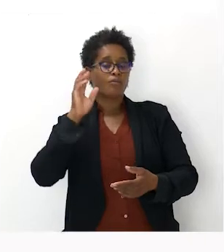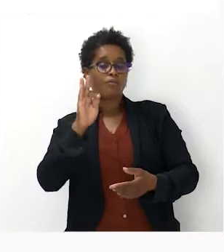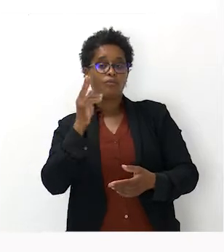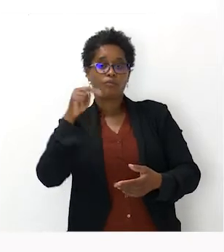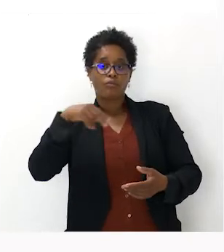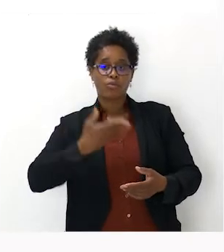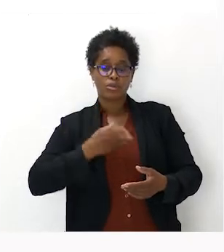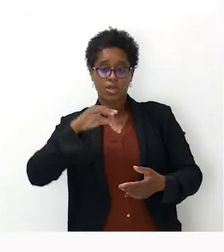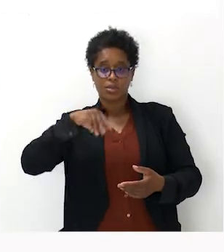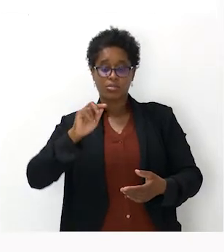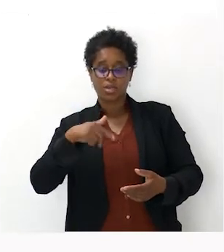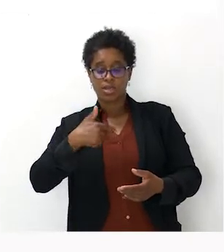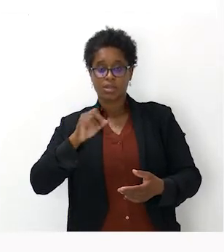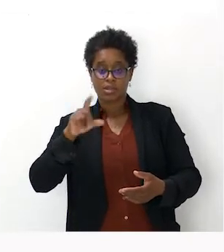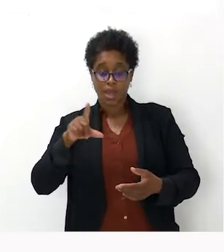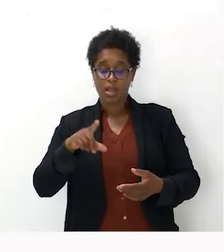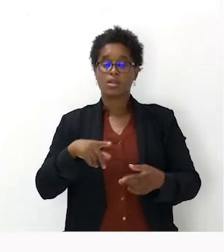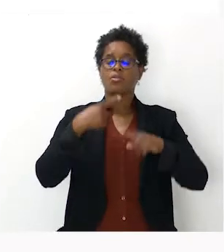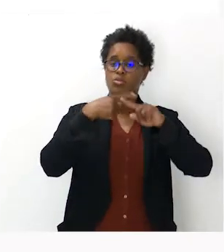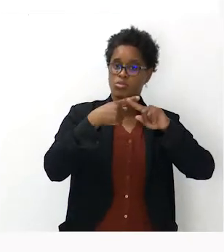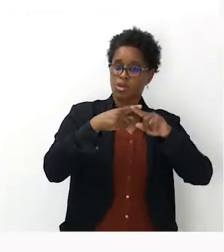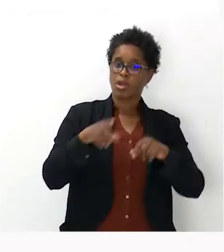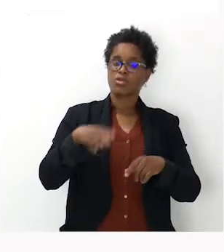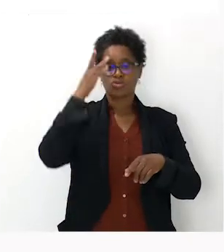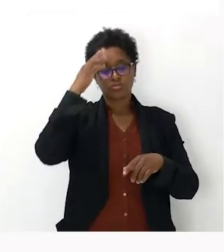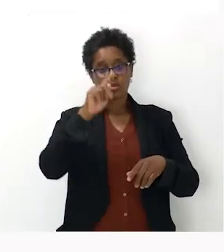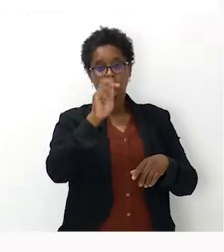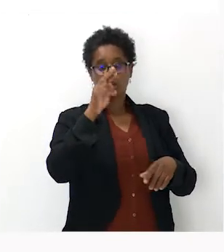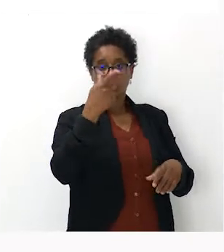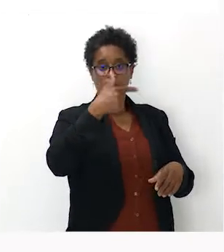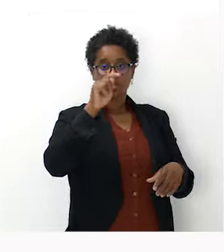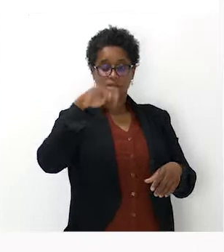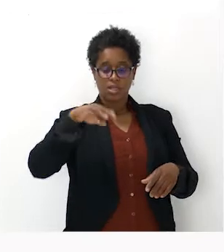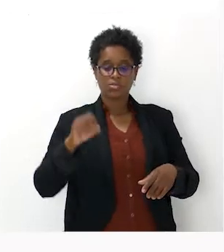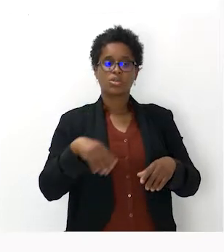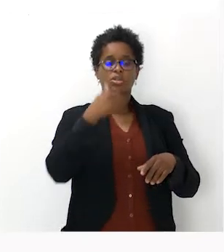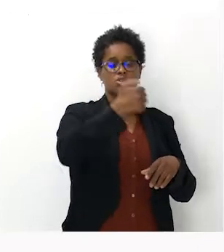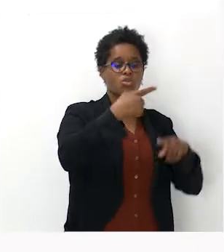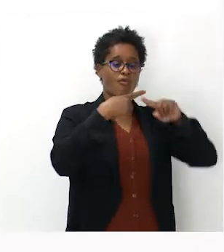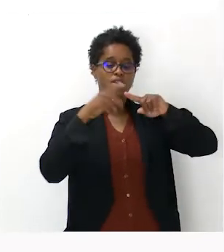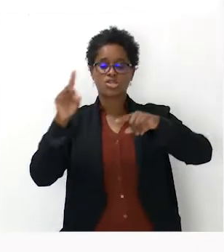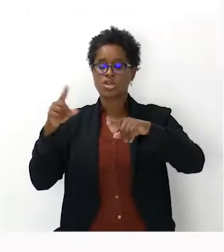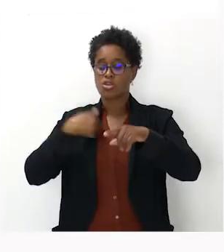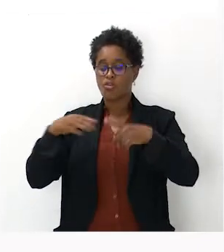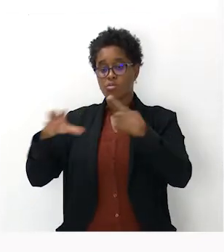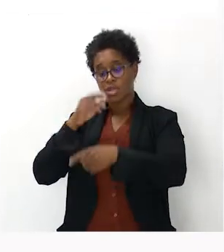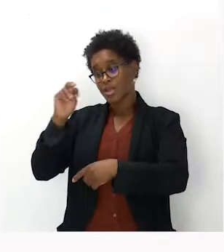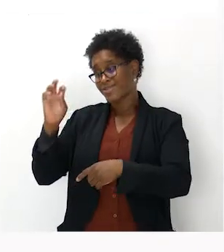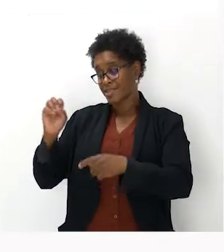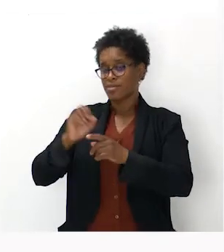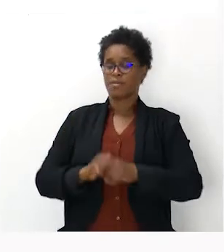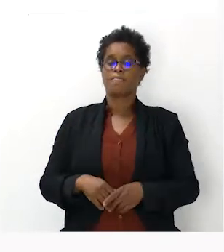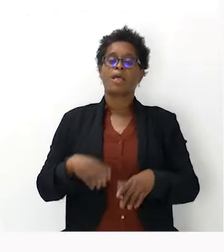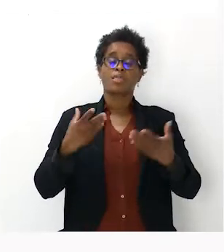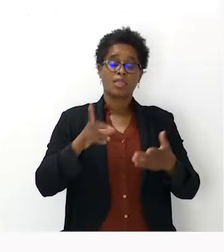proporção, que é multiplicar os extremos, 5 vezes 6 eu irei obter 30.